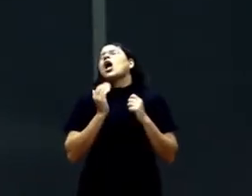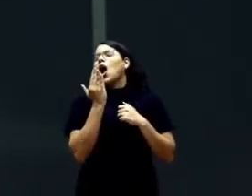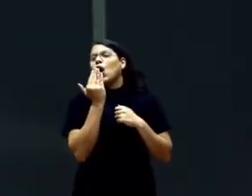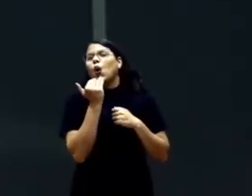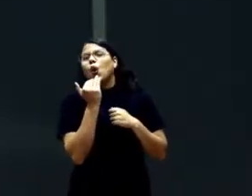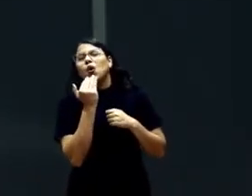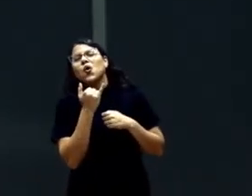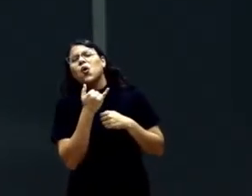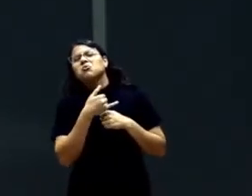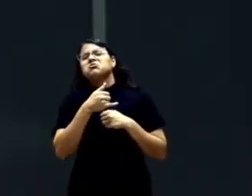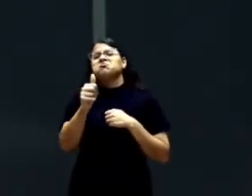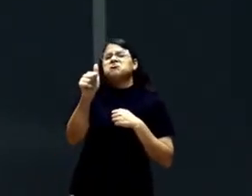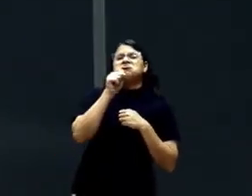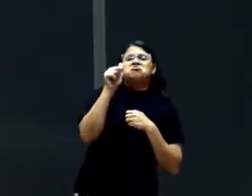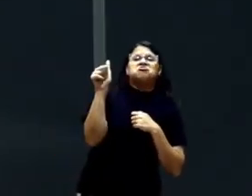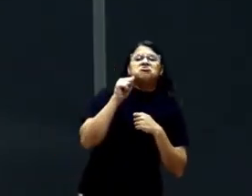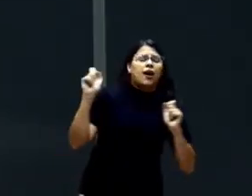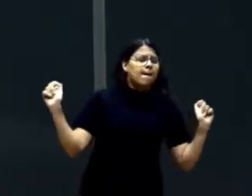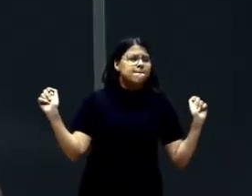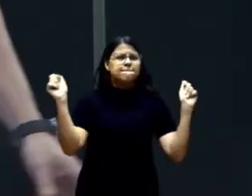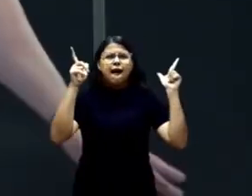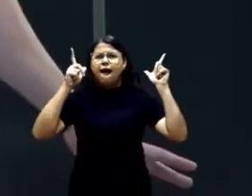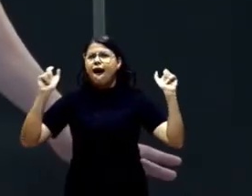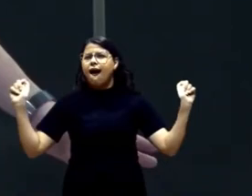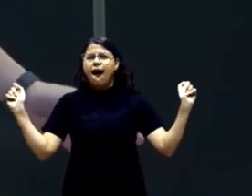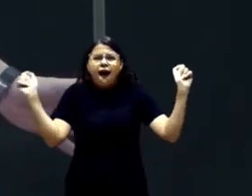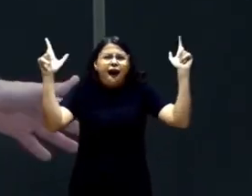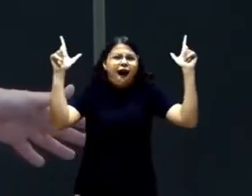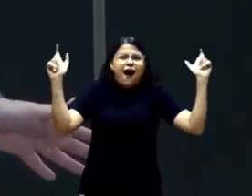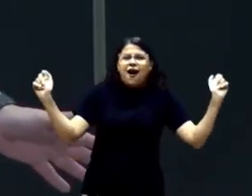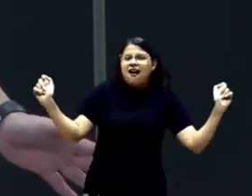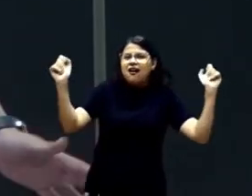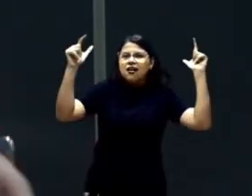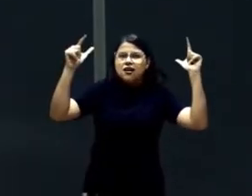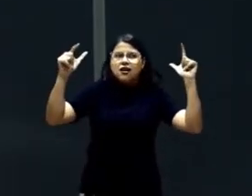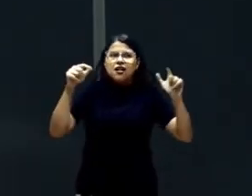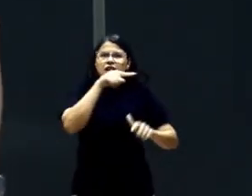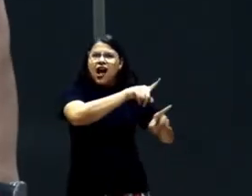vou beber, vou me divertir, porque os celeiros estão cheios.